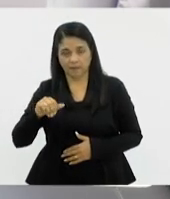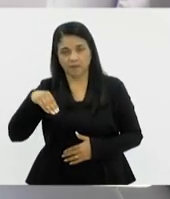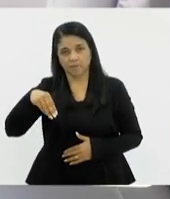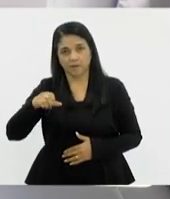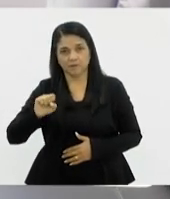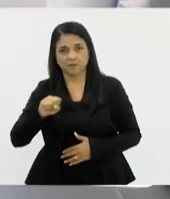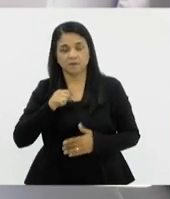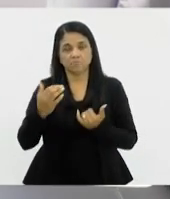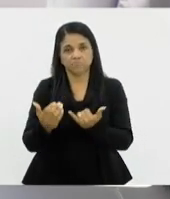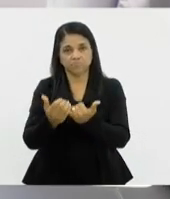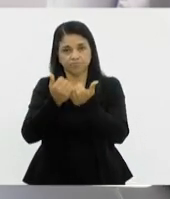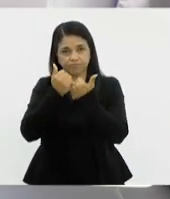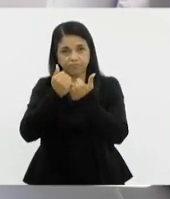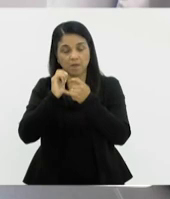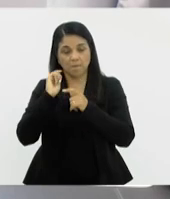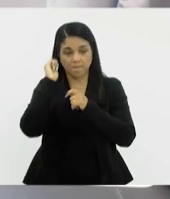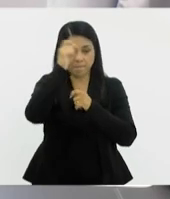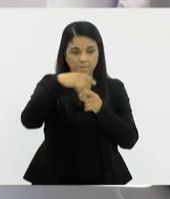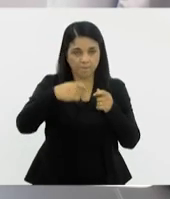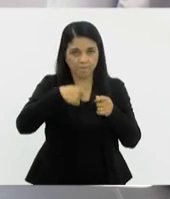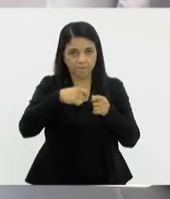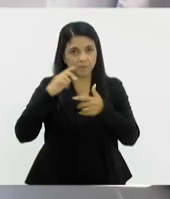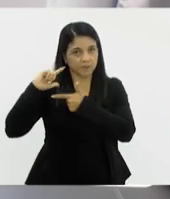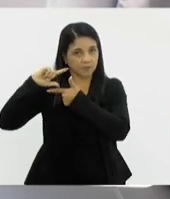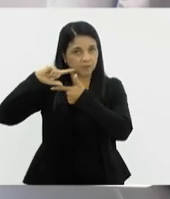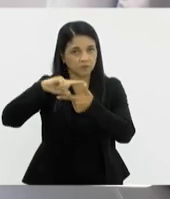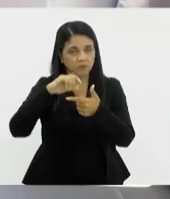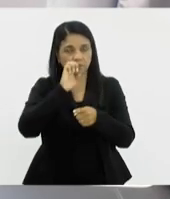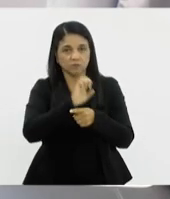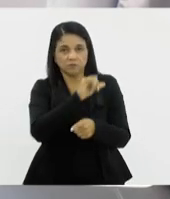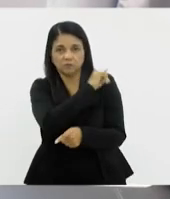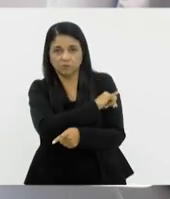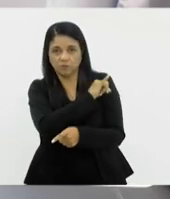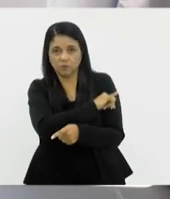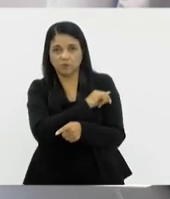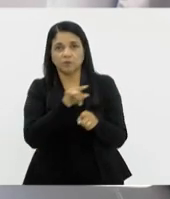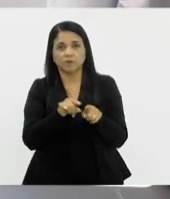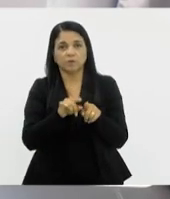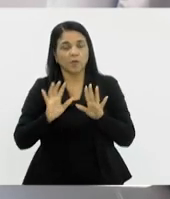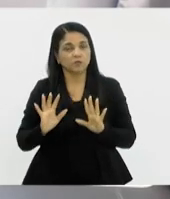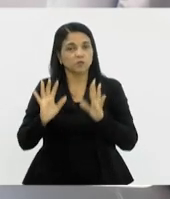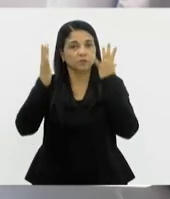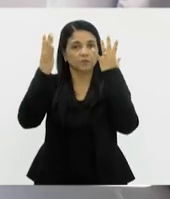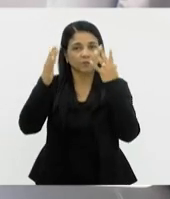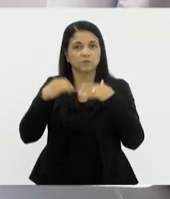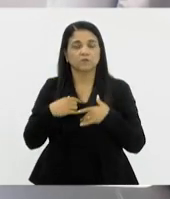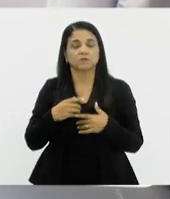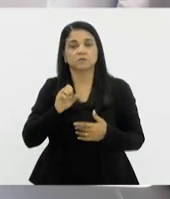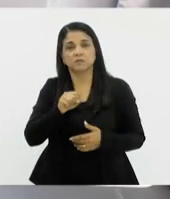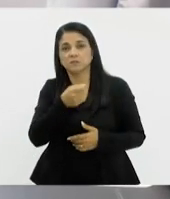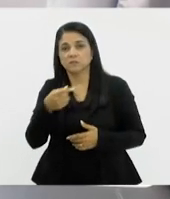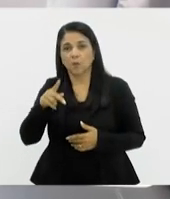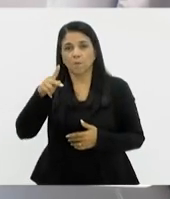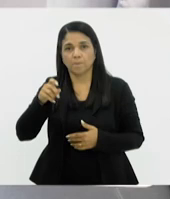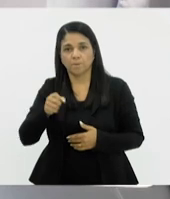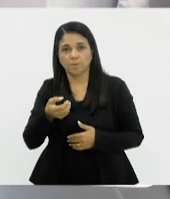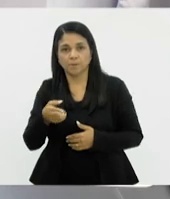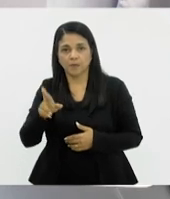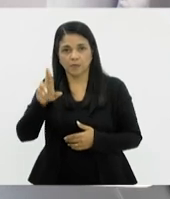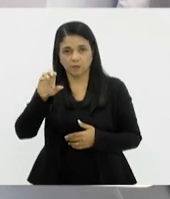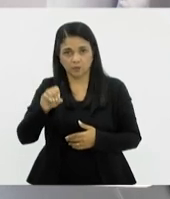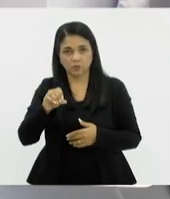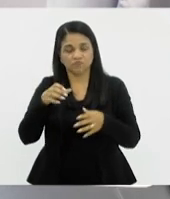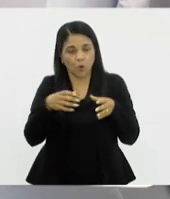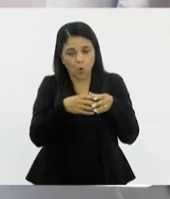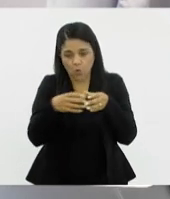de natureza imaterial a pesca artesanal tradicional no estado do Rio de Janeiro e as comemorações do Dia de São Pedro, promovida pelas diversas